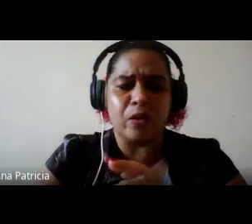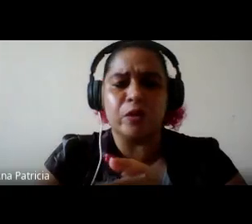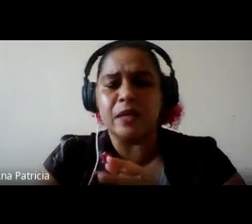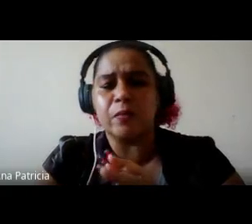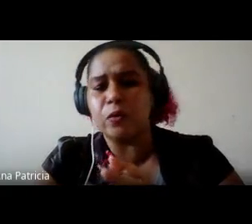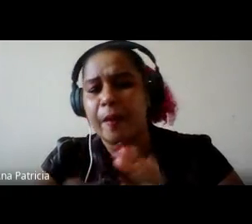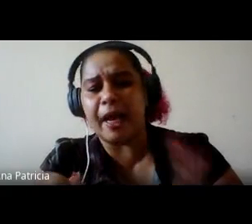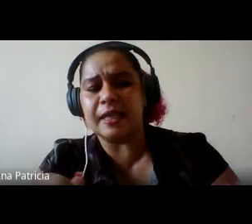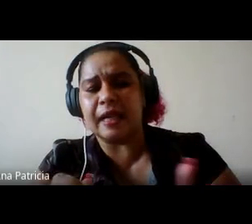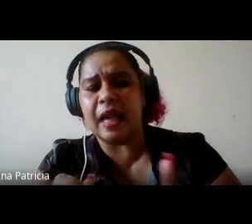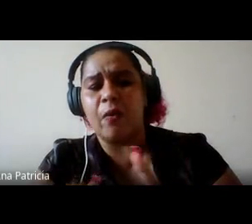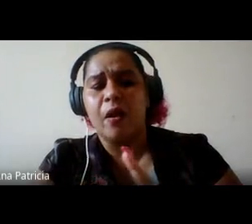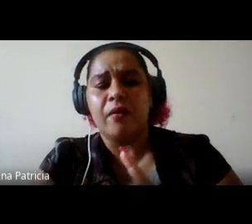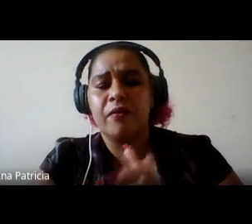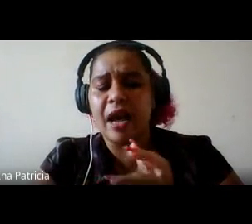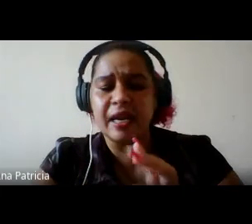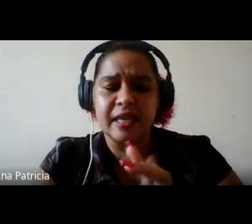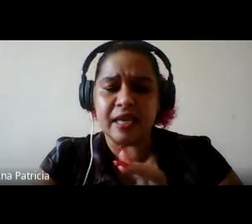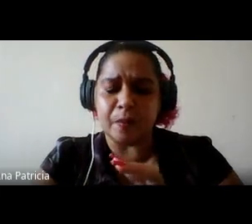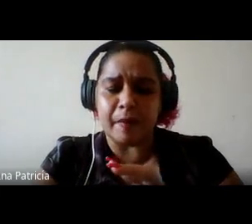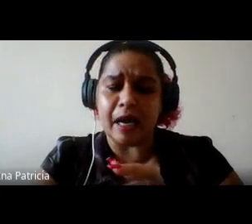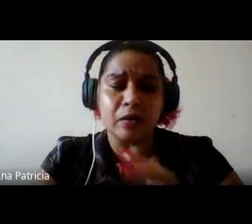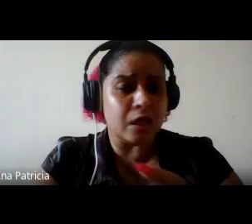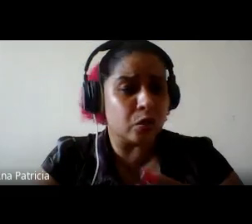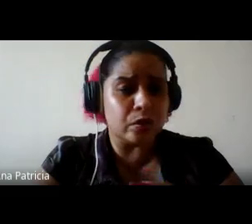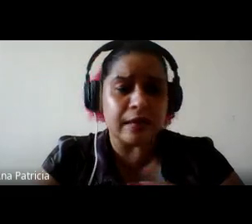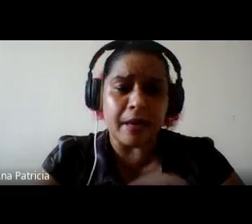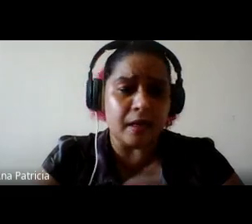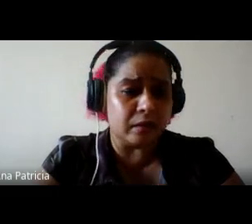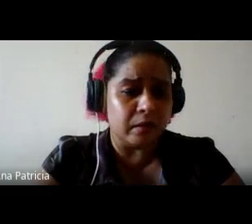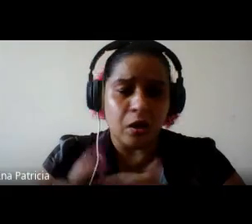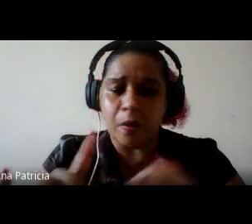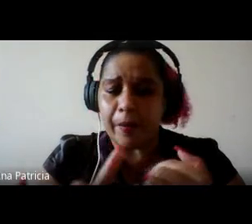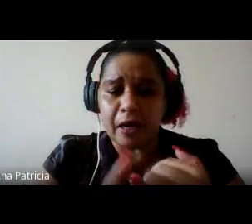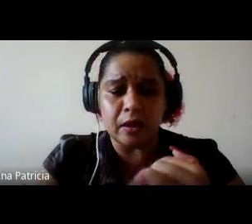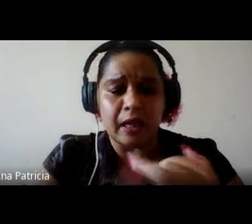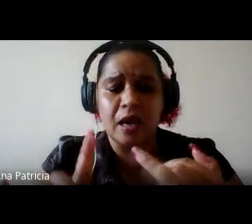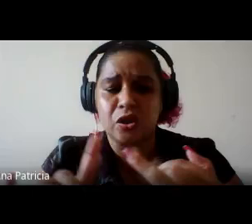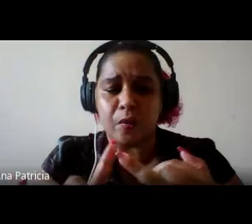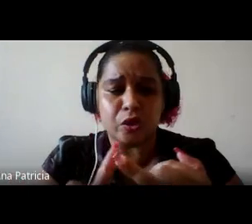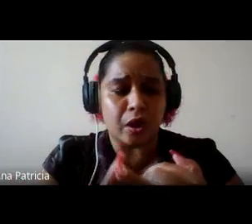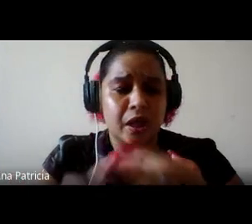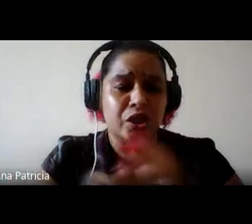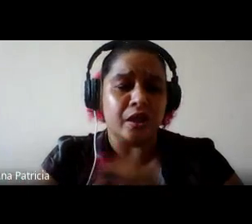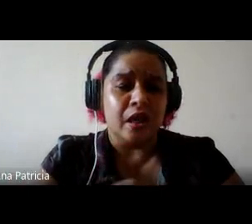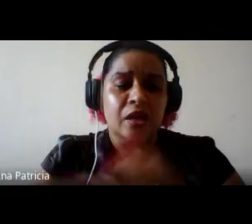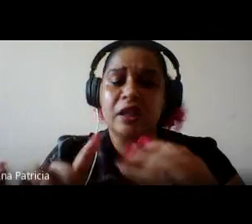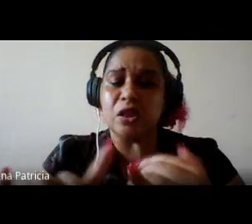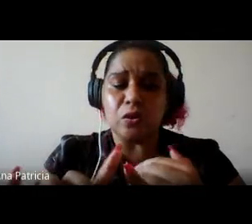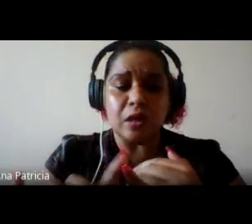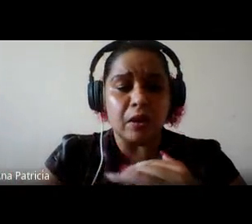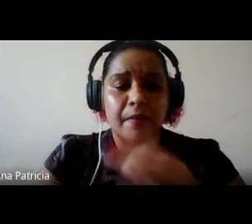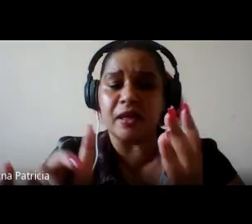famosos, mas os supermercados em Natal, várias redes de supermercado, tem surdos trabalhando. como operador de caixa, como estoquista. A